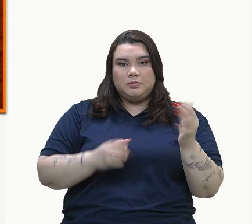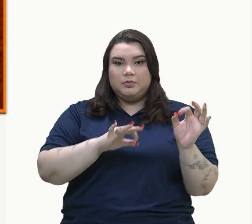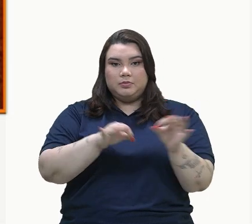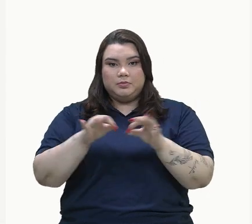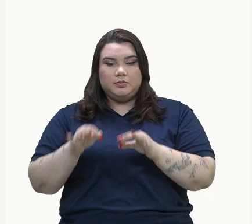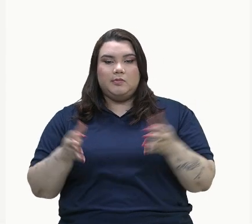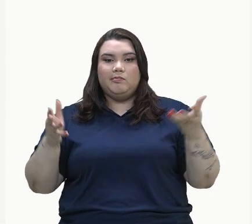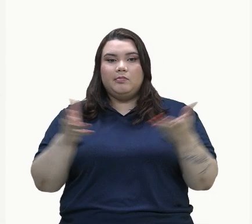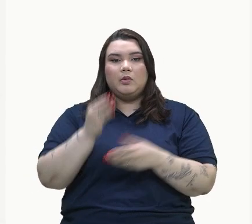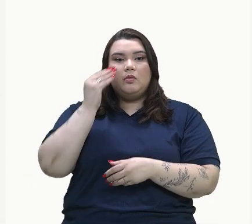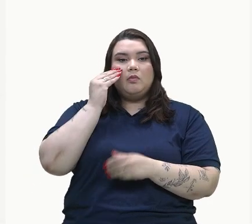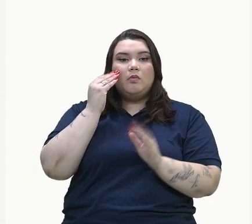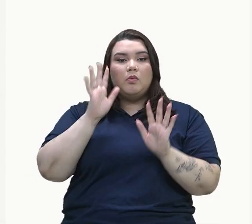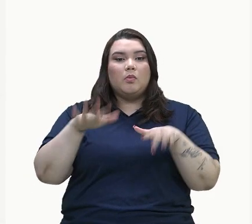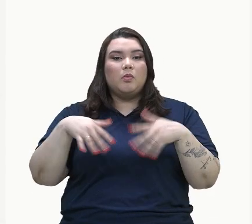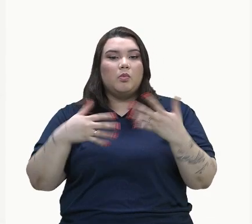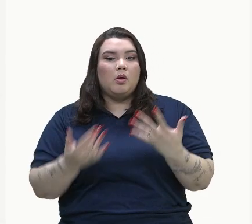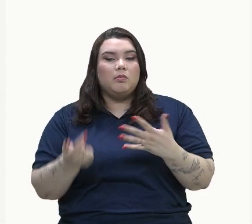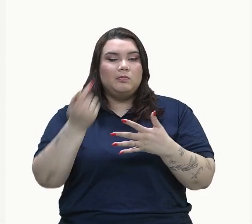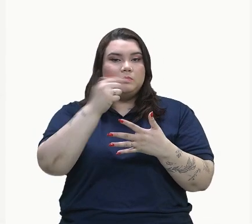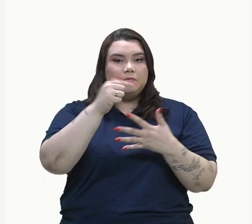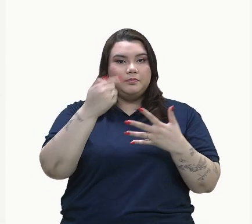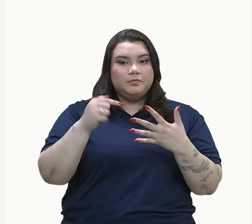lá verificar quais são esses